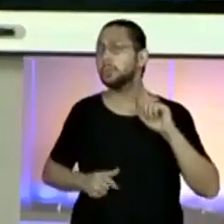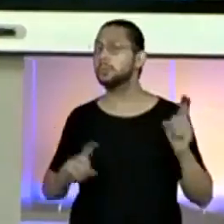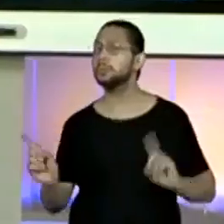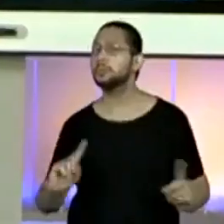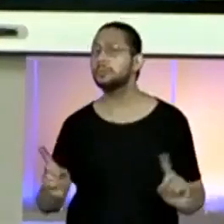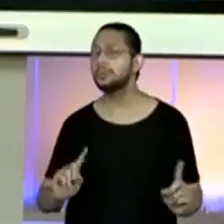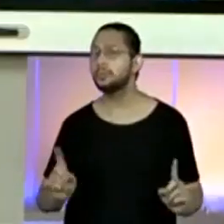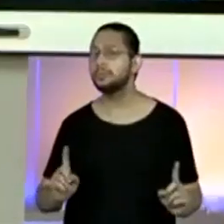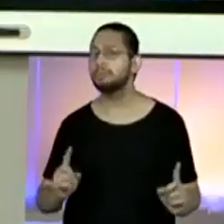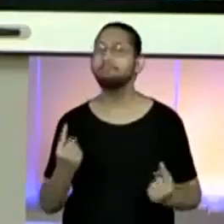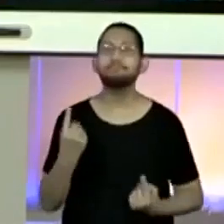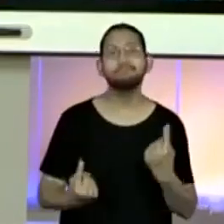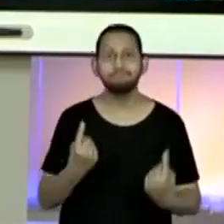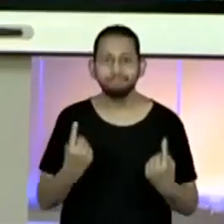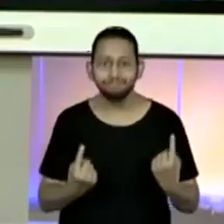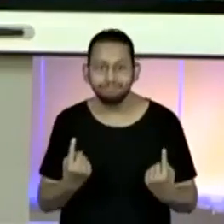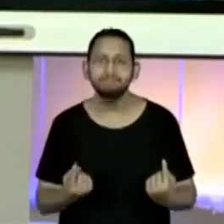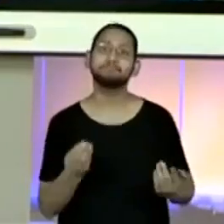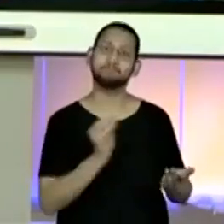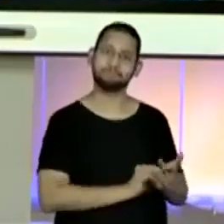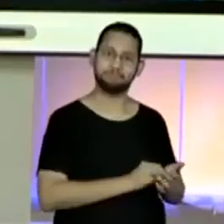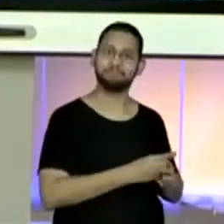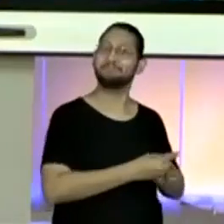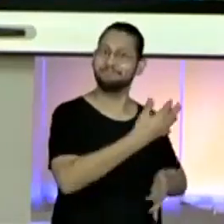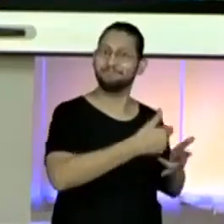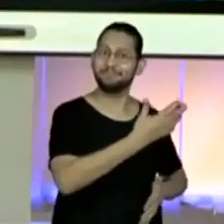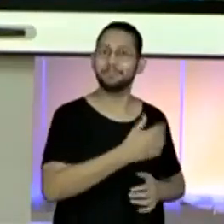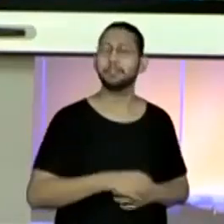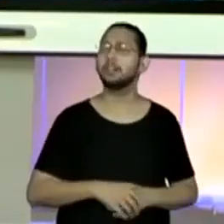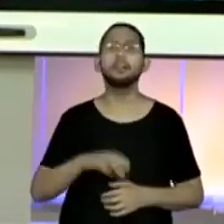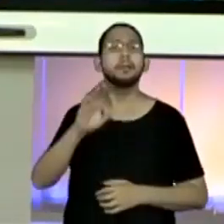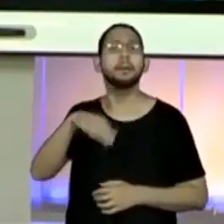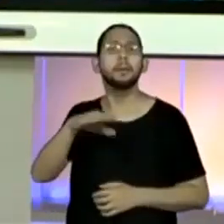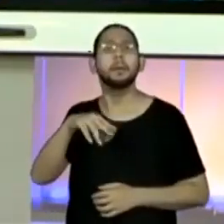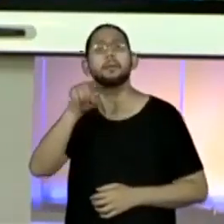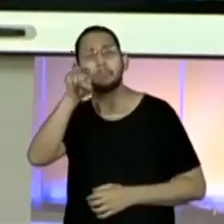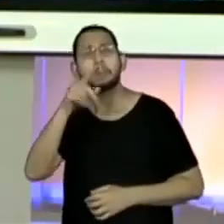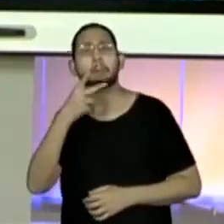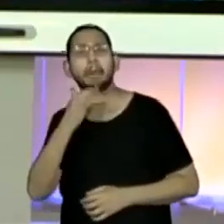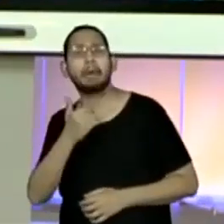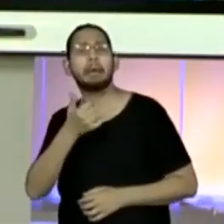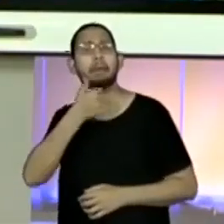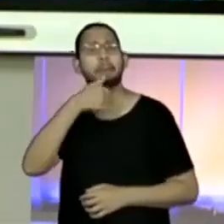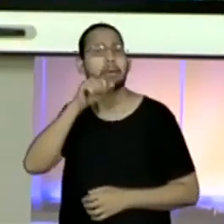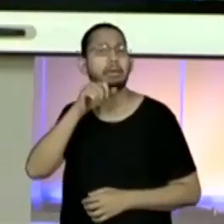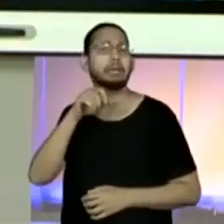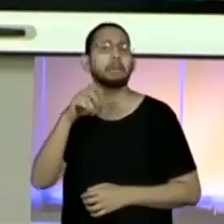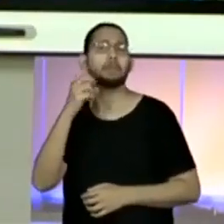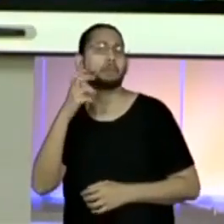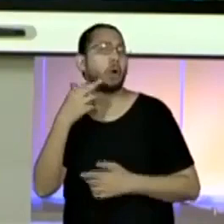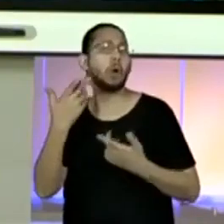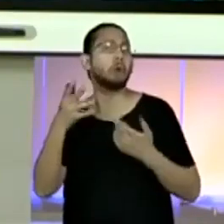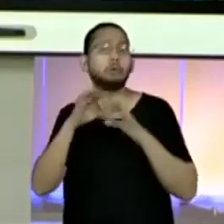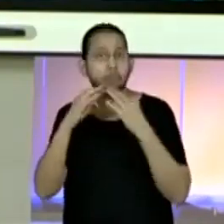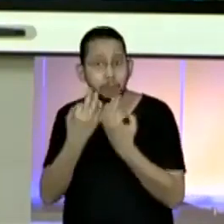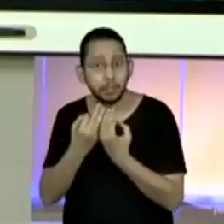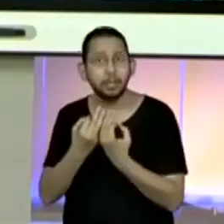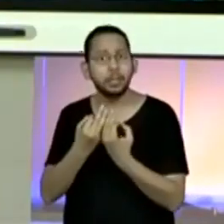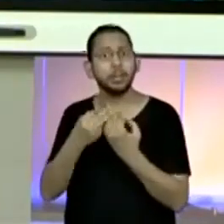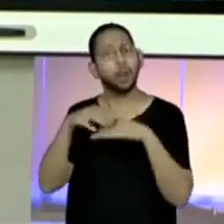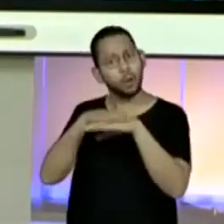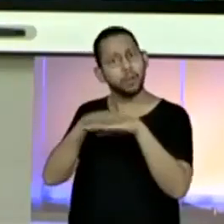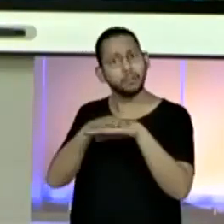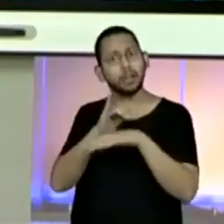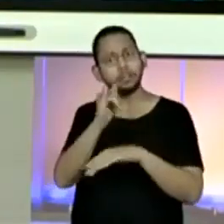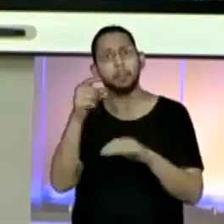Responsáveis, pais, mãe, família, por favor, comece a conversar com os pequenos sobre essa imagem que eu acabei de colocar. Afinal,